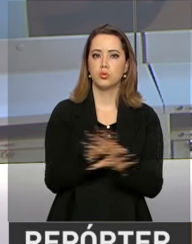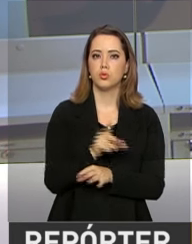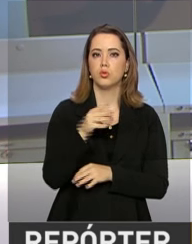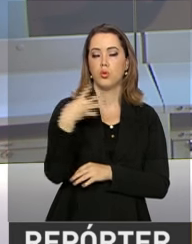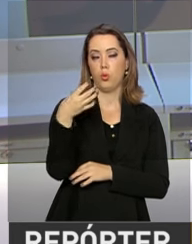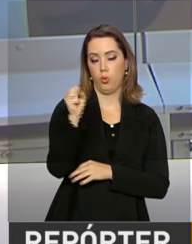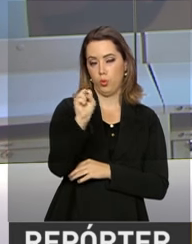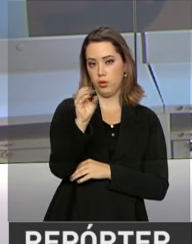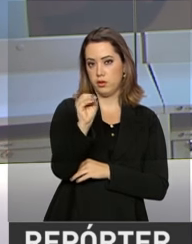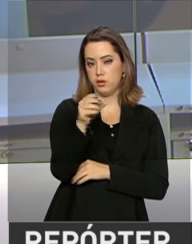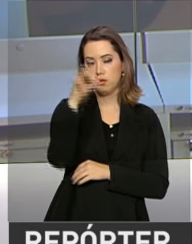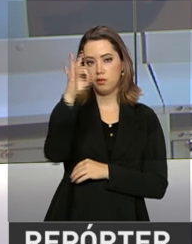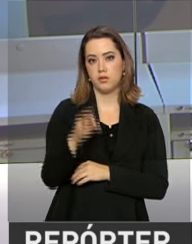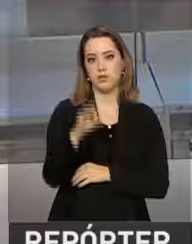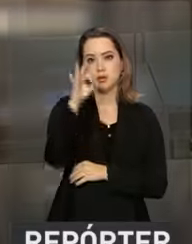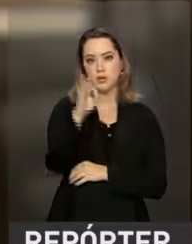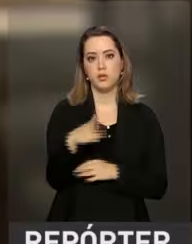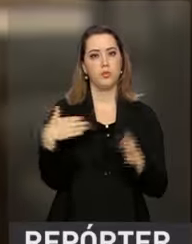até 7 dias.